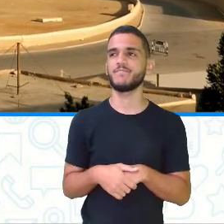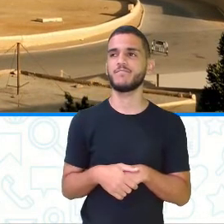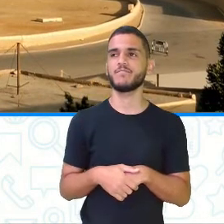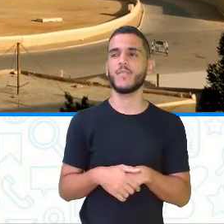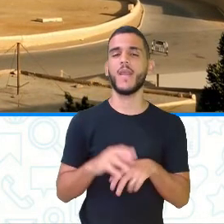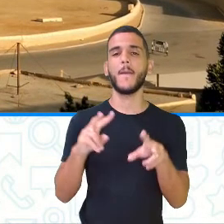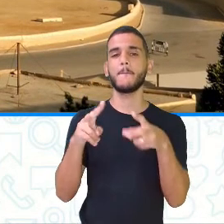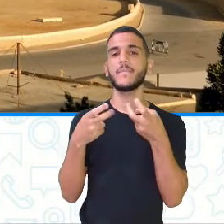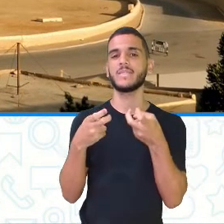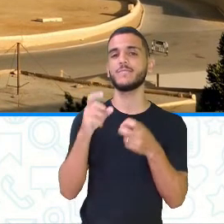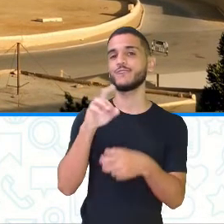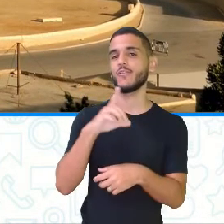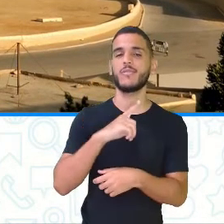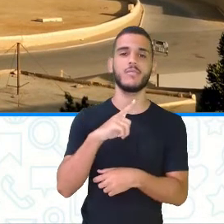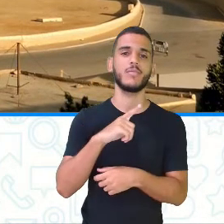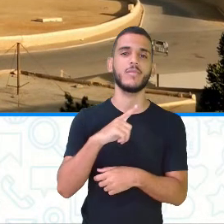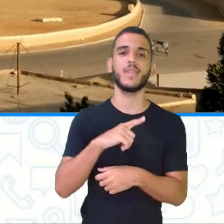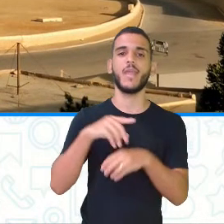tem areia.